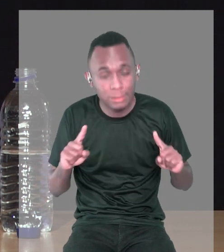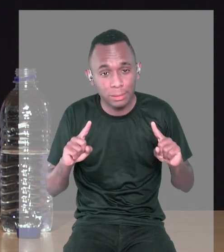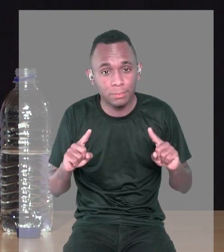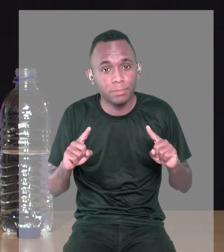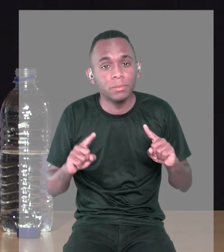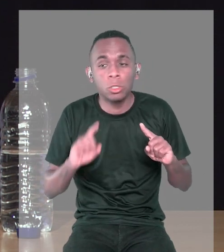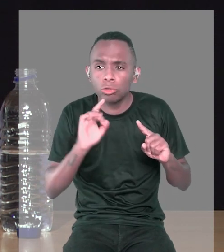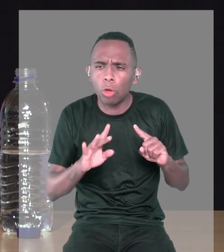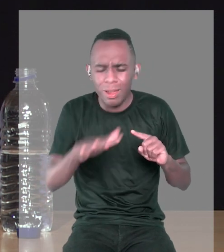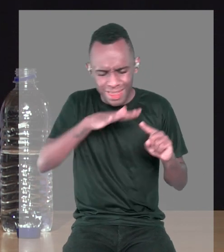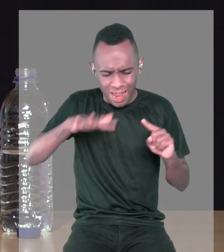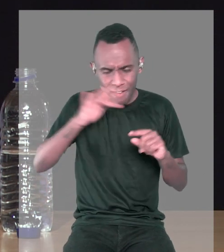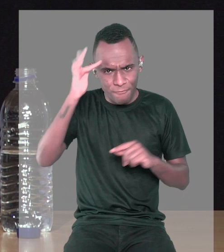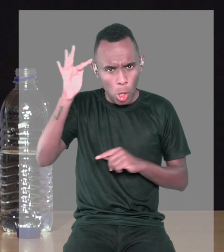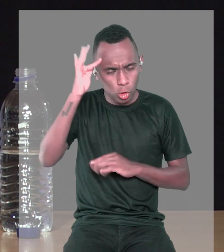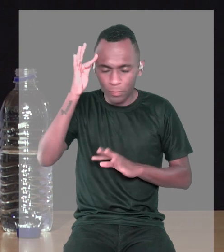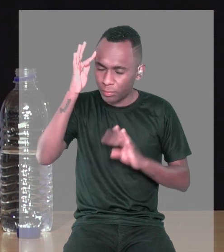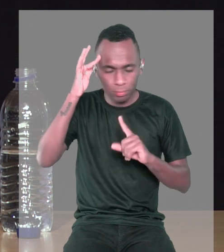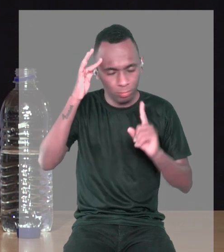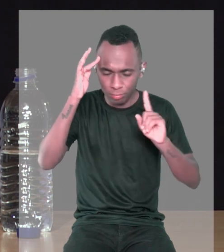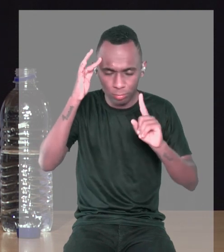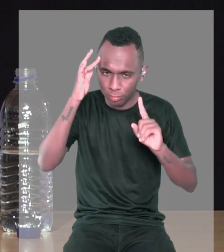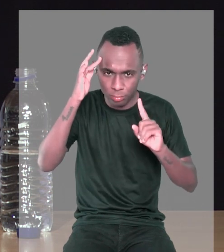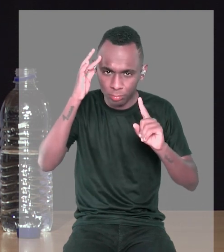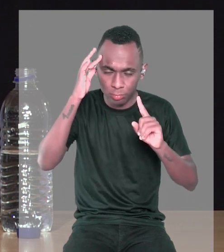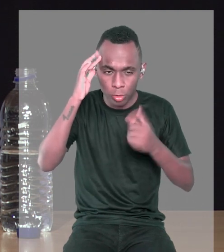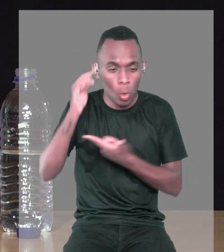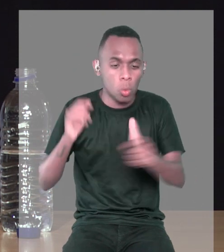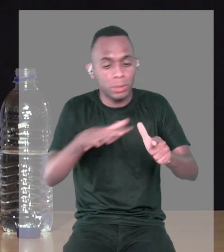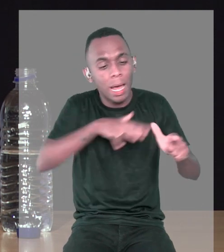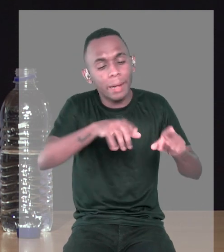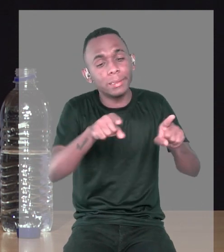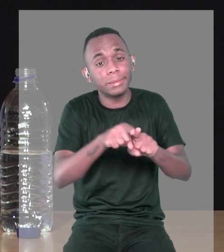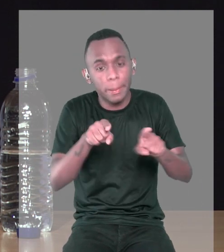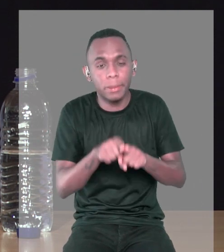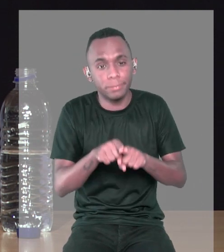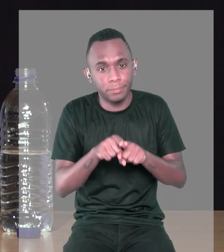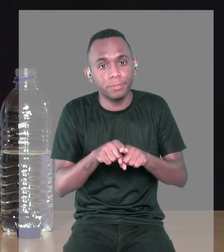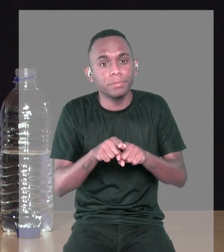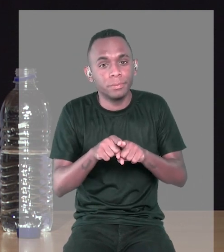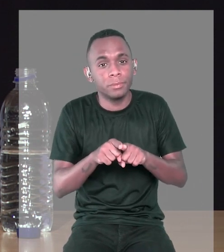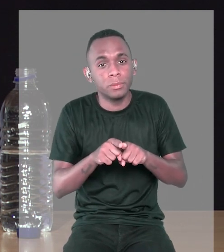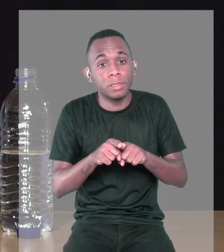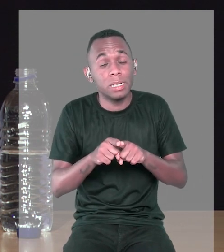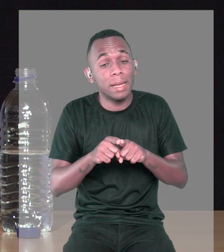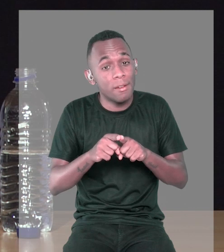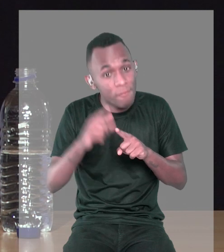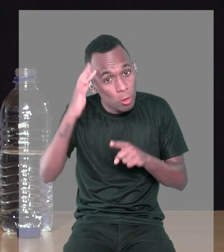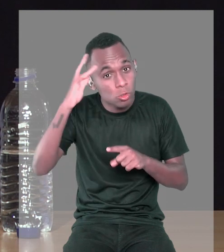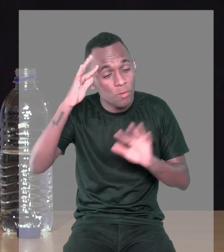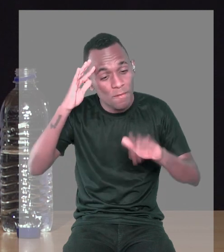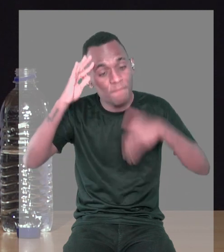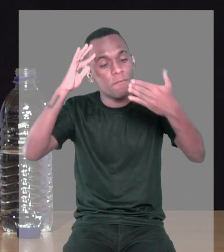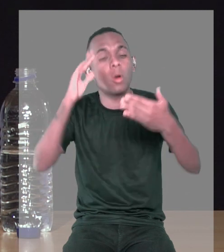contudo, tem apelo apenas filosófico, como poderia parecer. Estamos aquém e